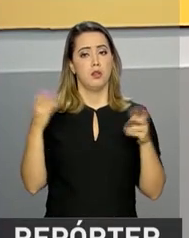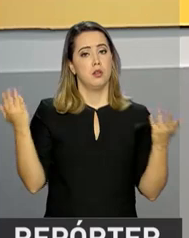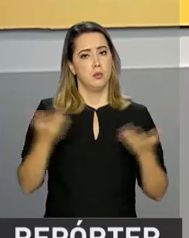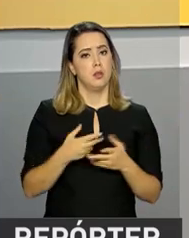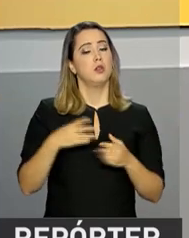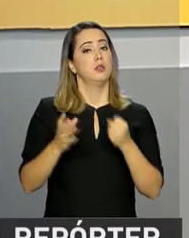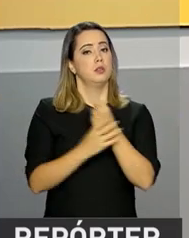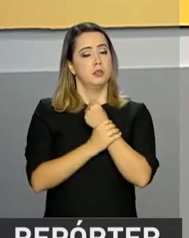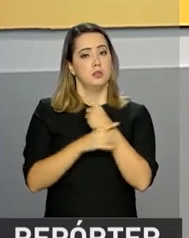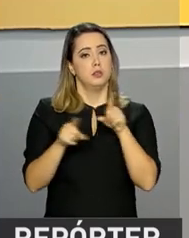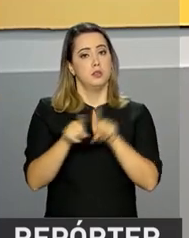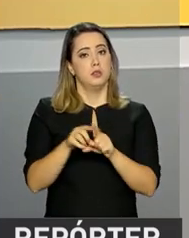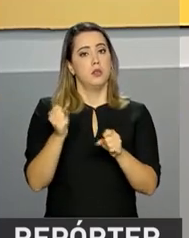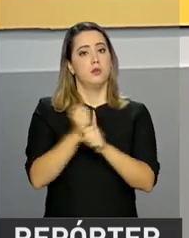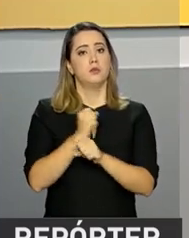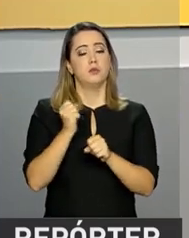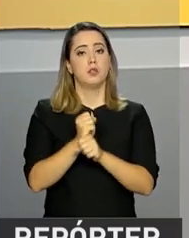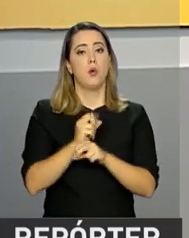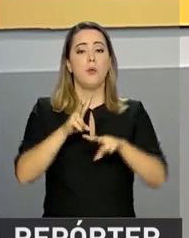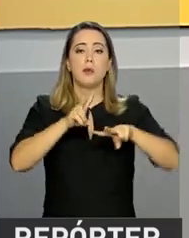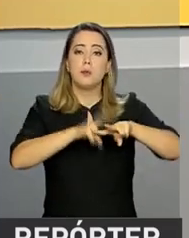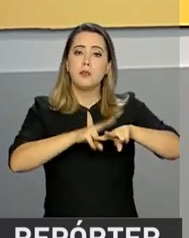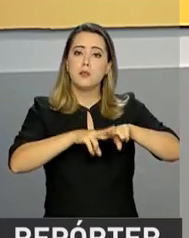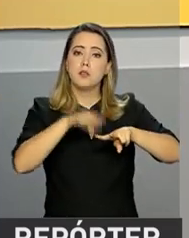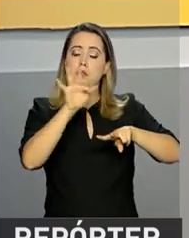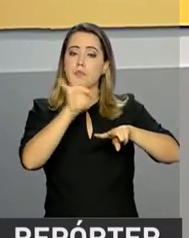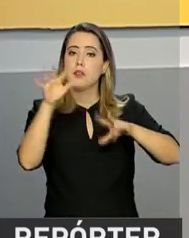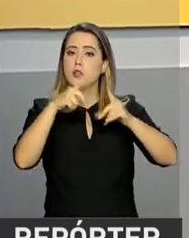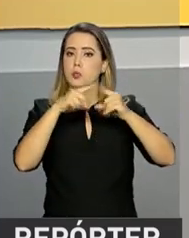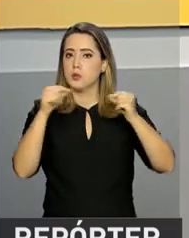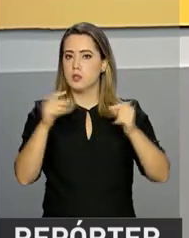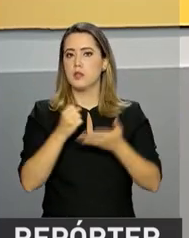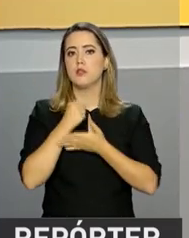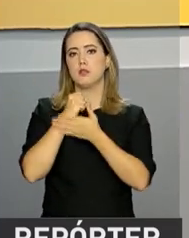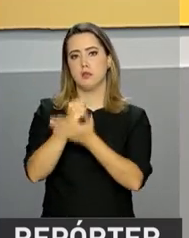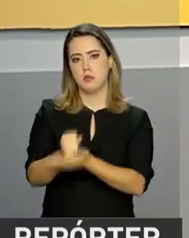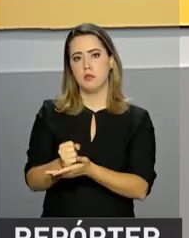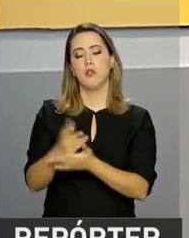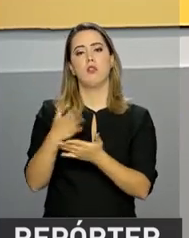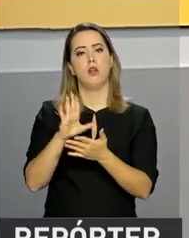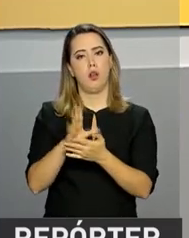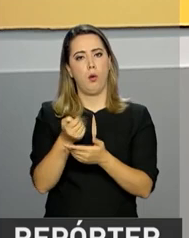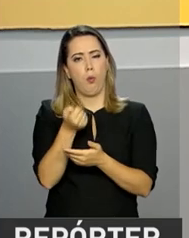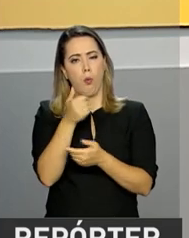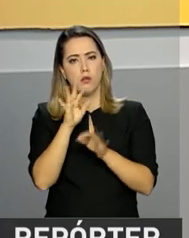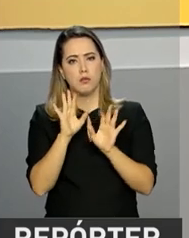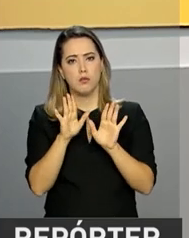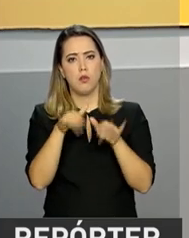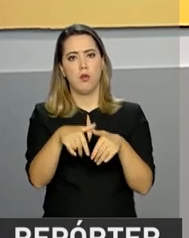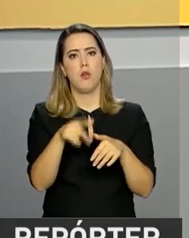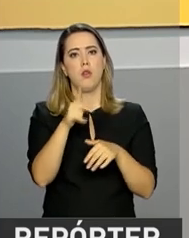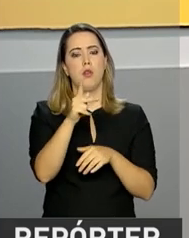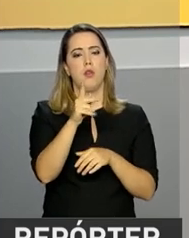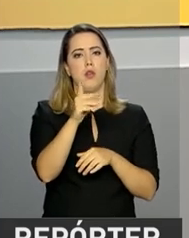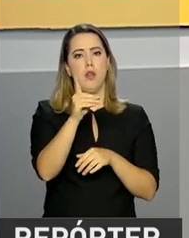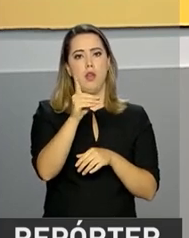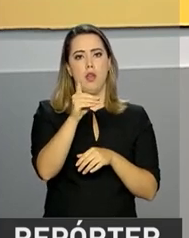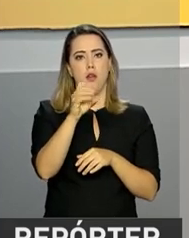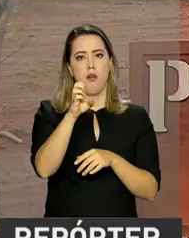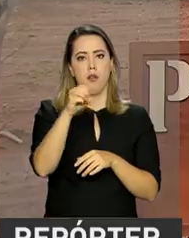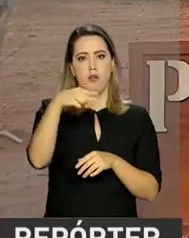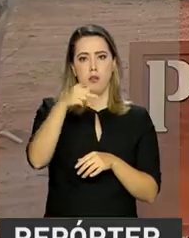é segurança. A obra da Penitenciária Federal de Brasília foi entregue provisoriamente ao Departamento Penitenciário